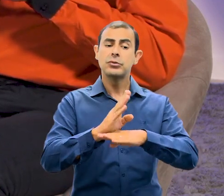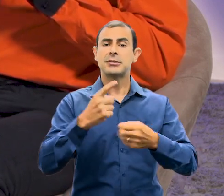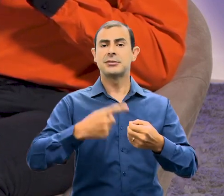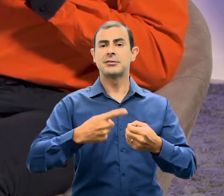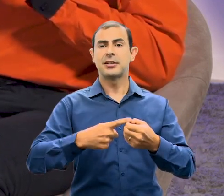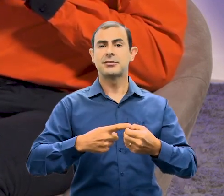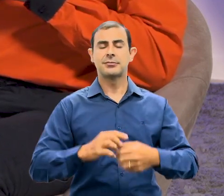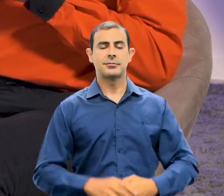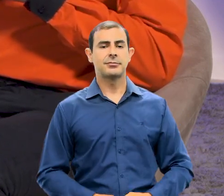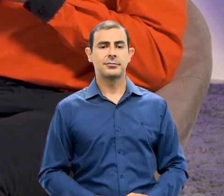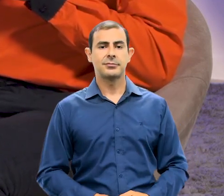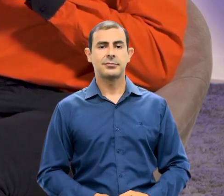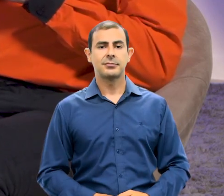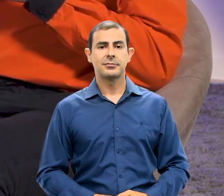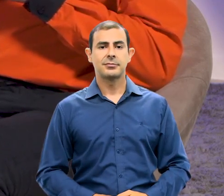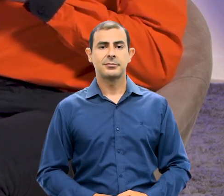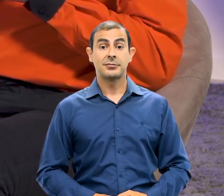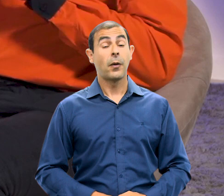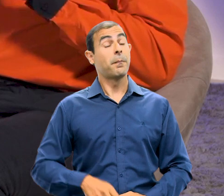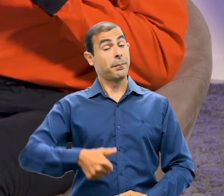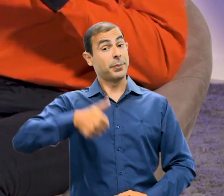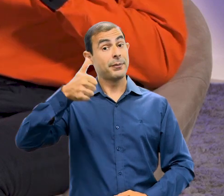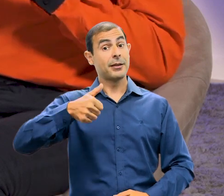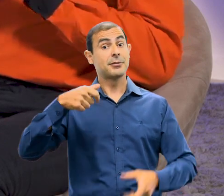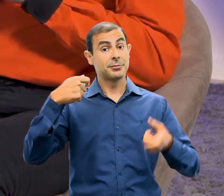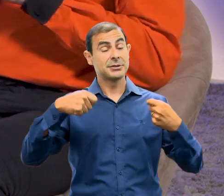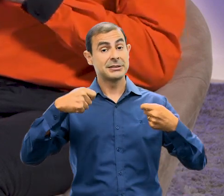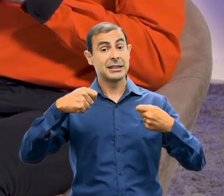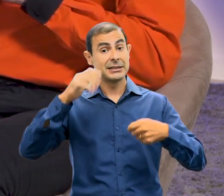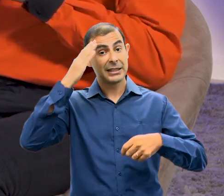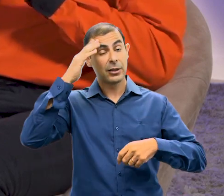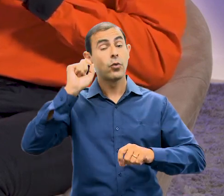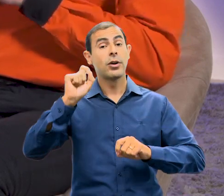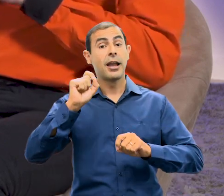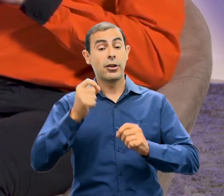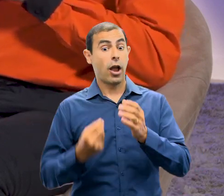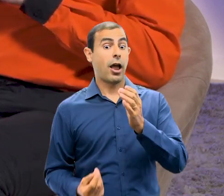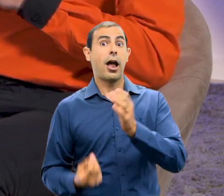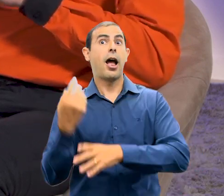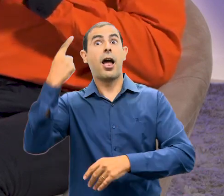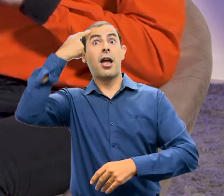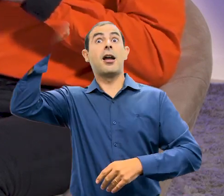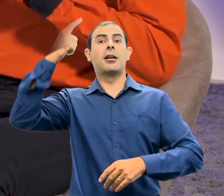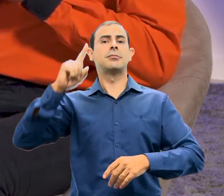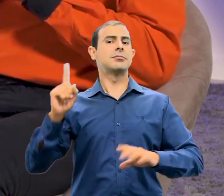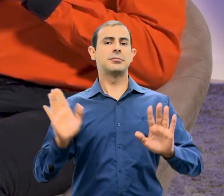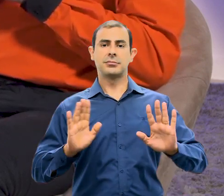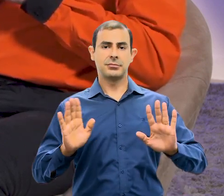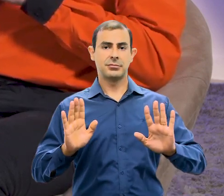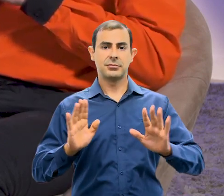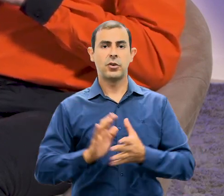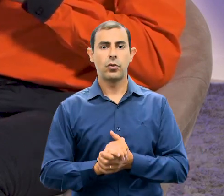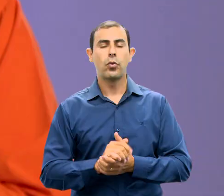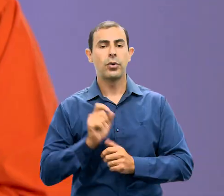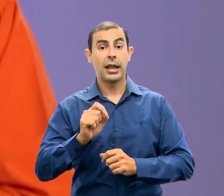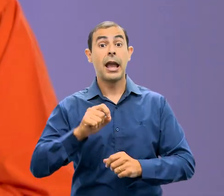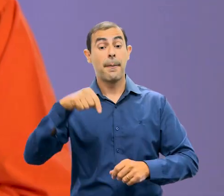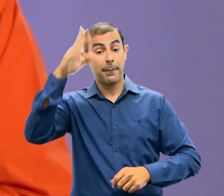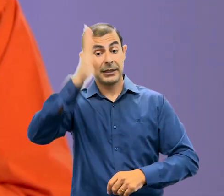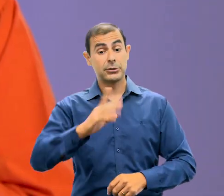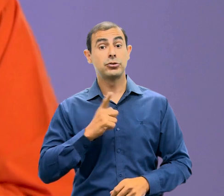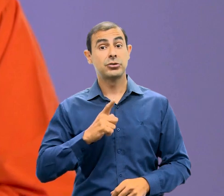nossa cidade? Maria, primeiro é preciso entender que nós não estamos inventando a roda. Hoje, no Brasil, 106 cidades